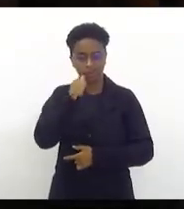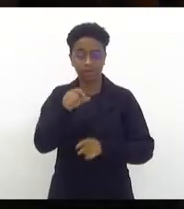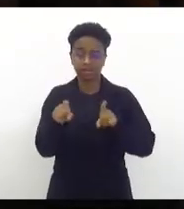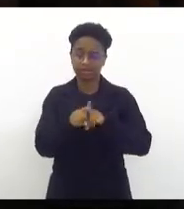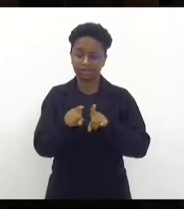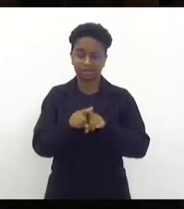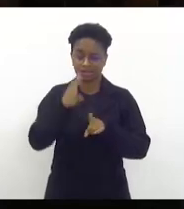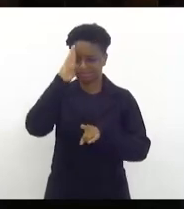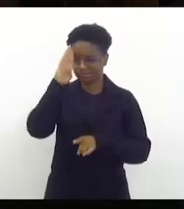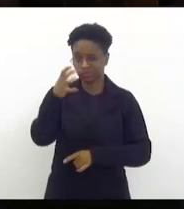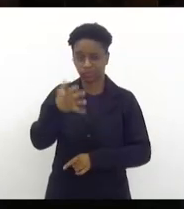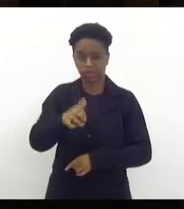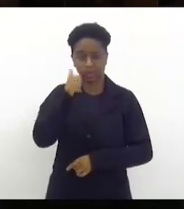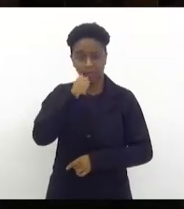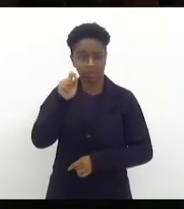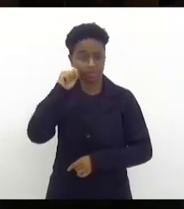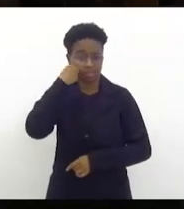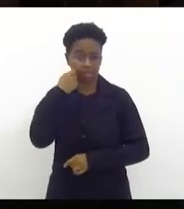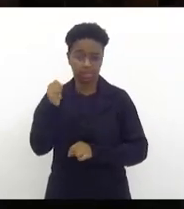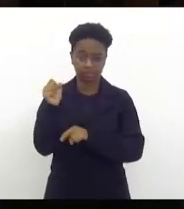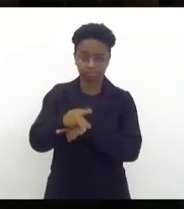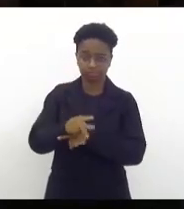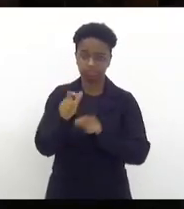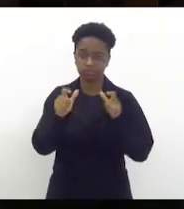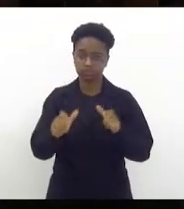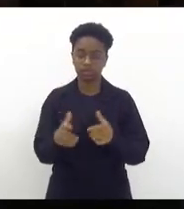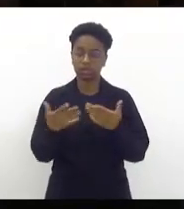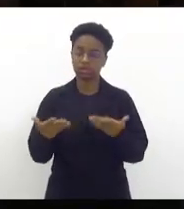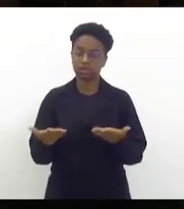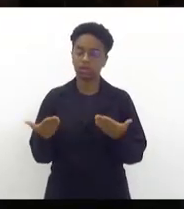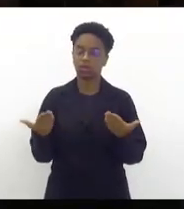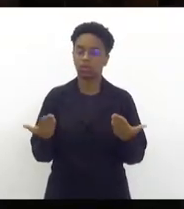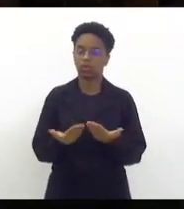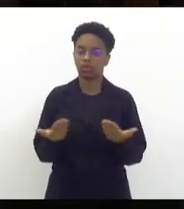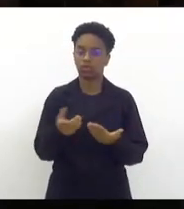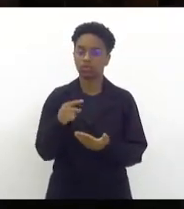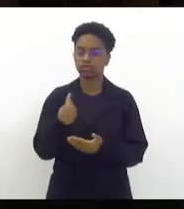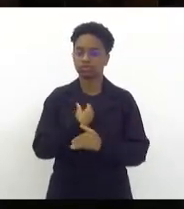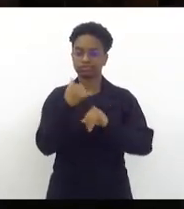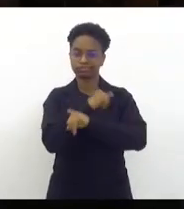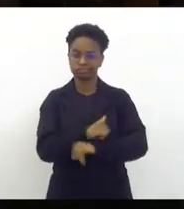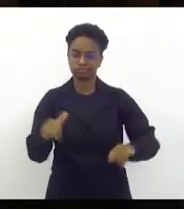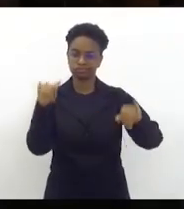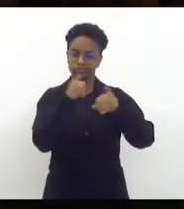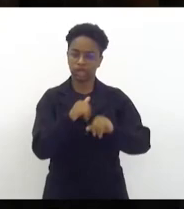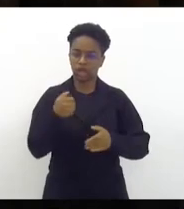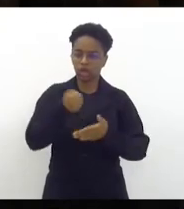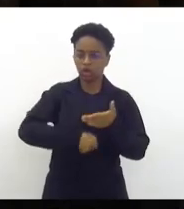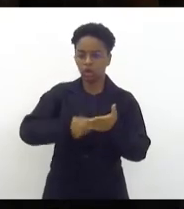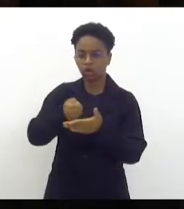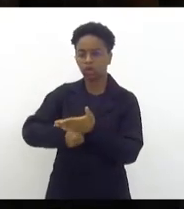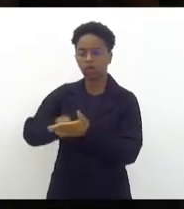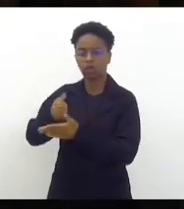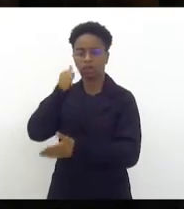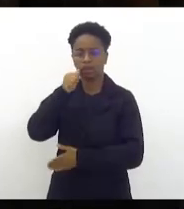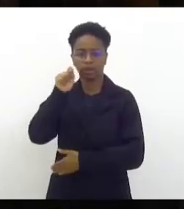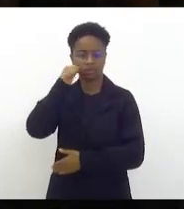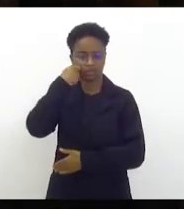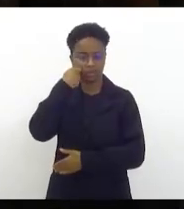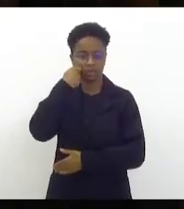menos mulheres negras. Então, hoje, a gente ecoar a luta de mulheres